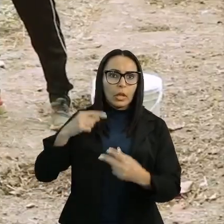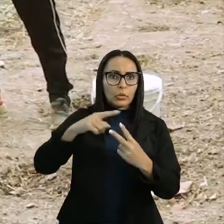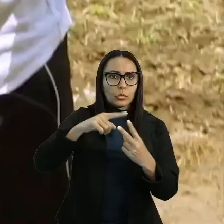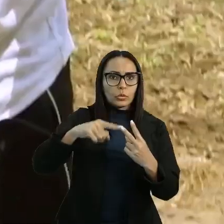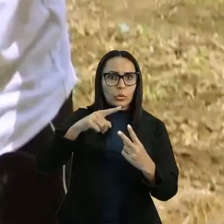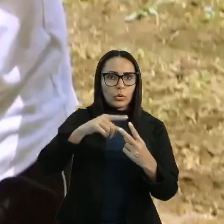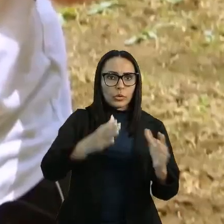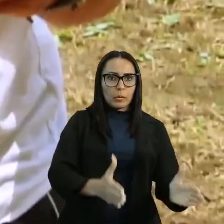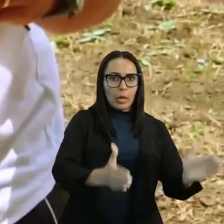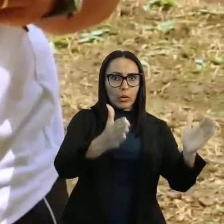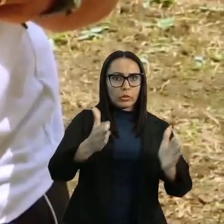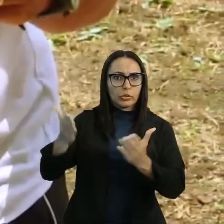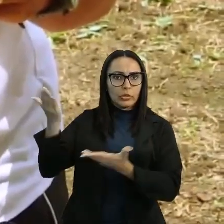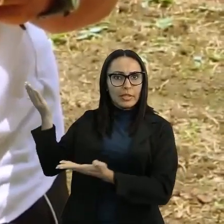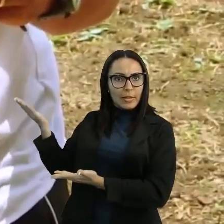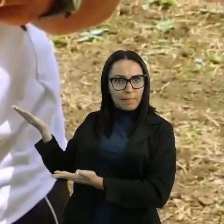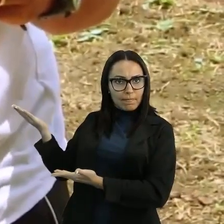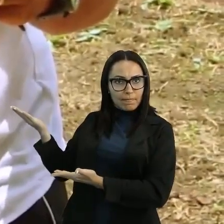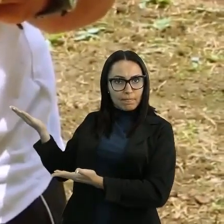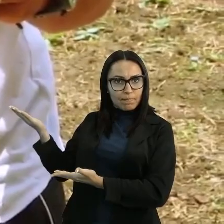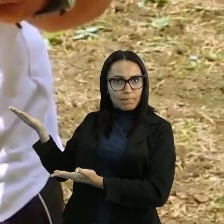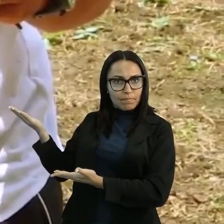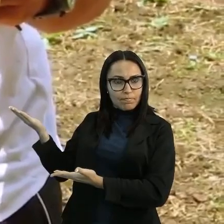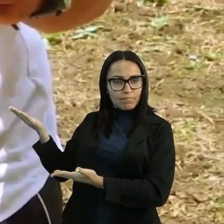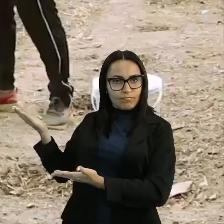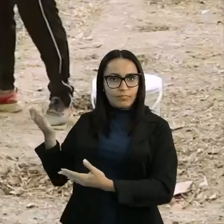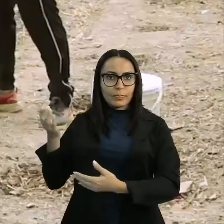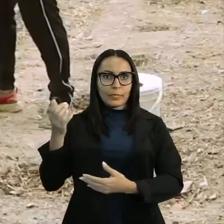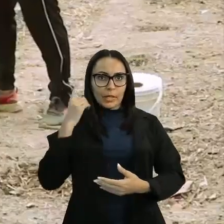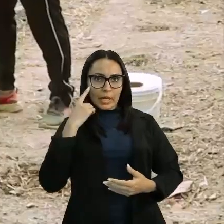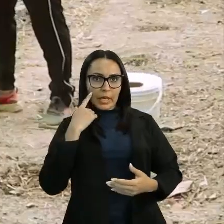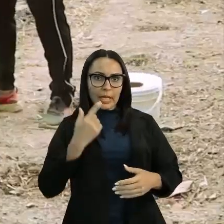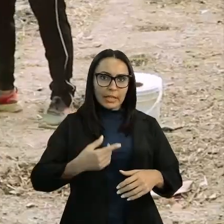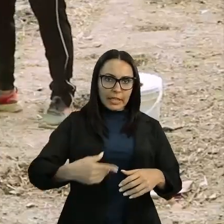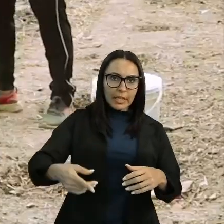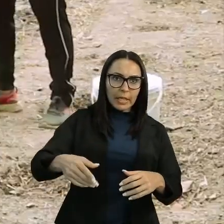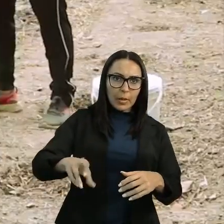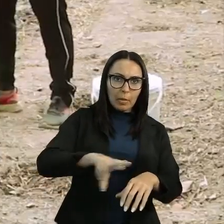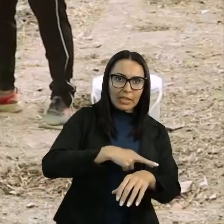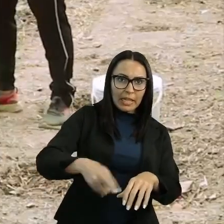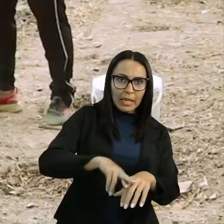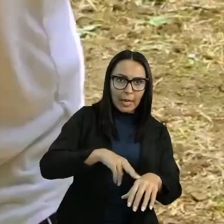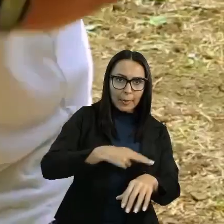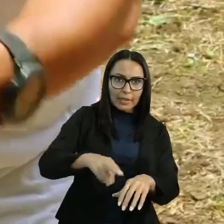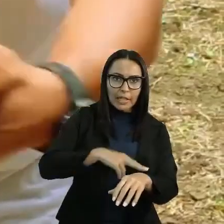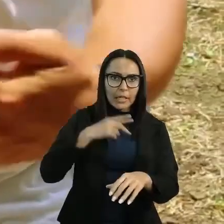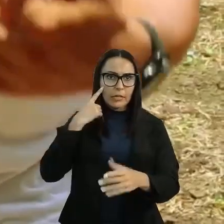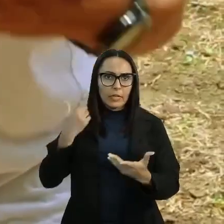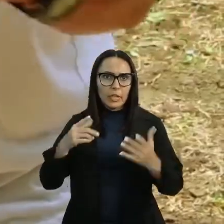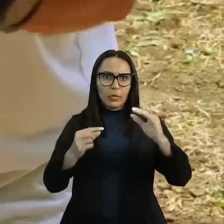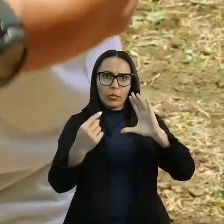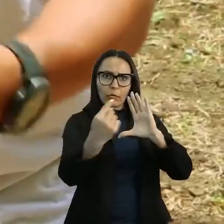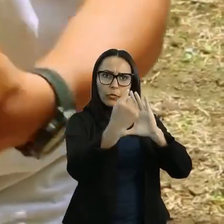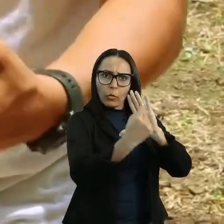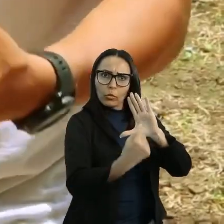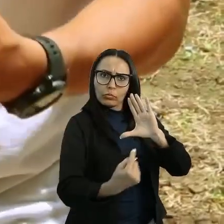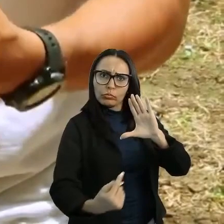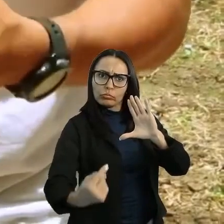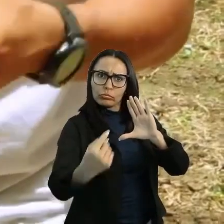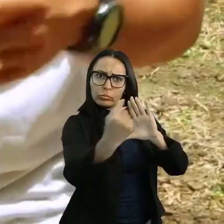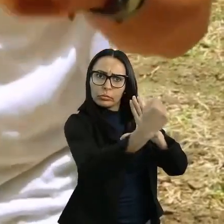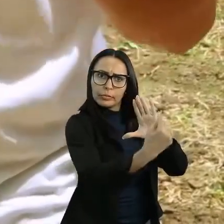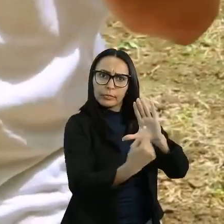do chorume que a gente utiliza é um meio bem simples, fácil de fazer. Você pode aplicar na sua casa, até mesmo no seu apartamento,